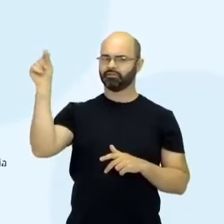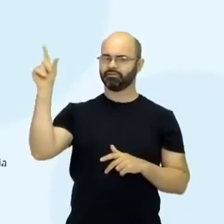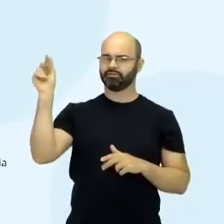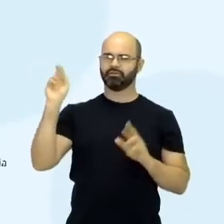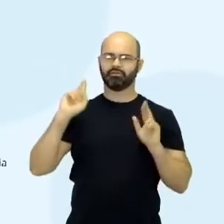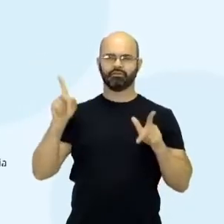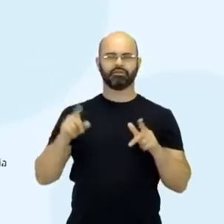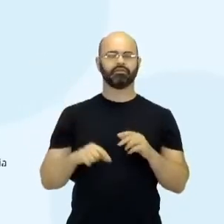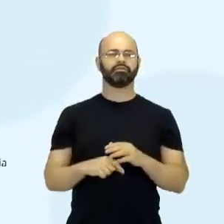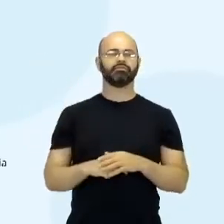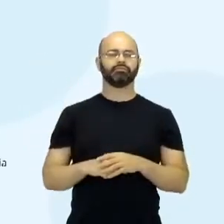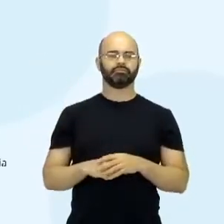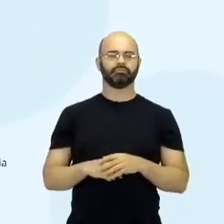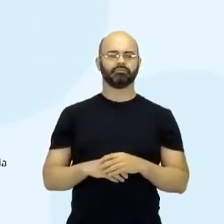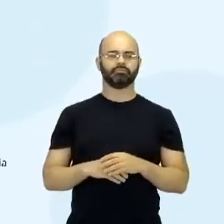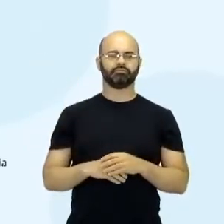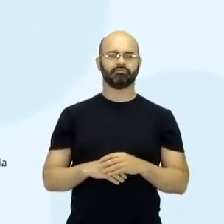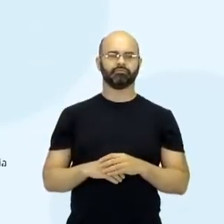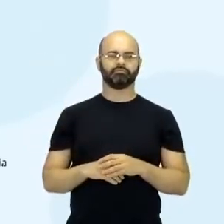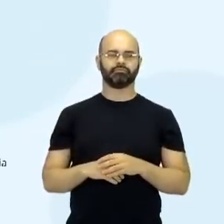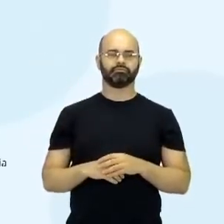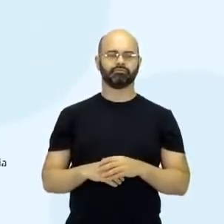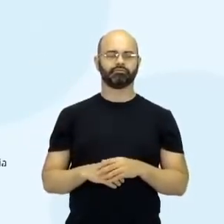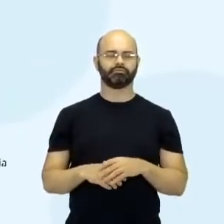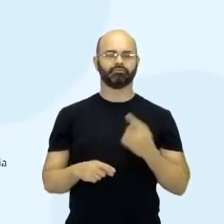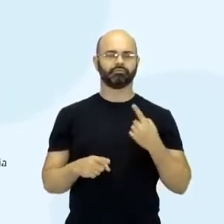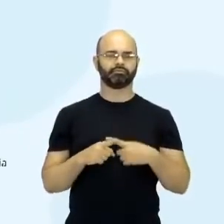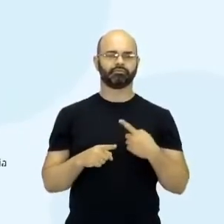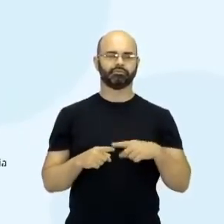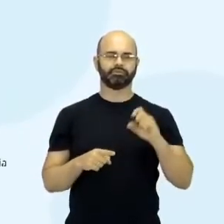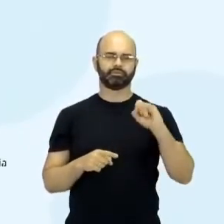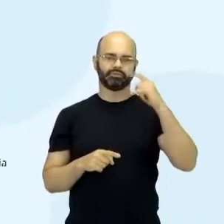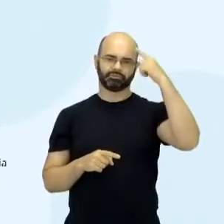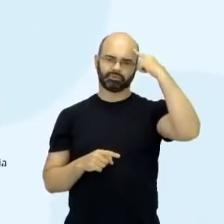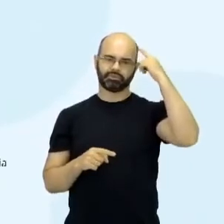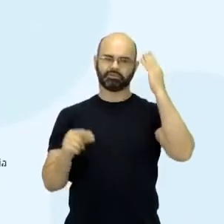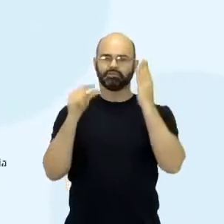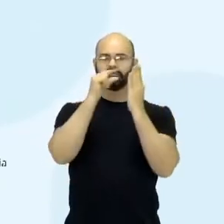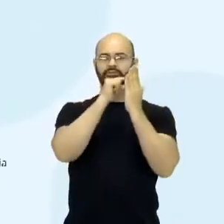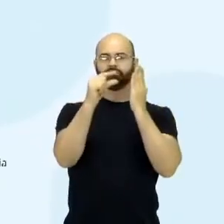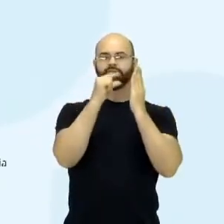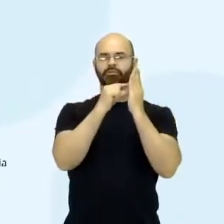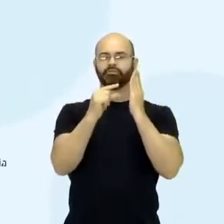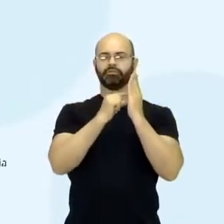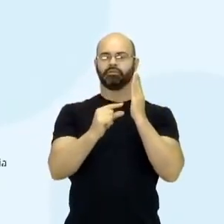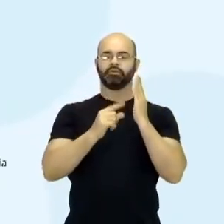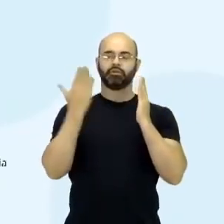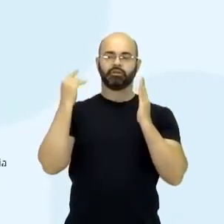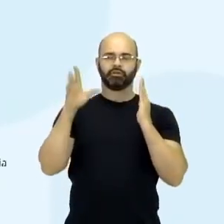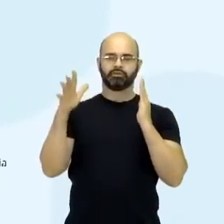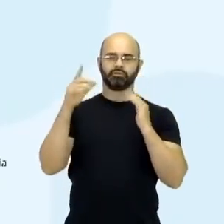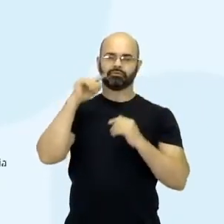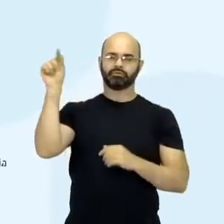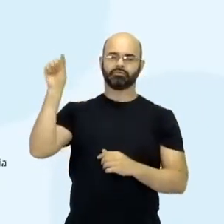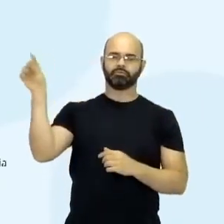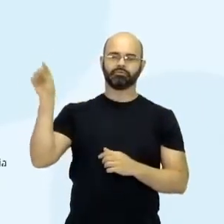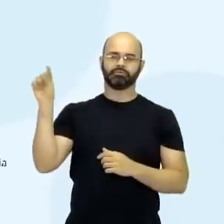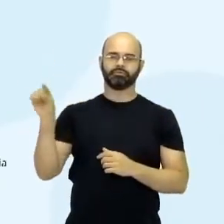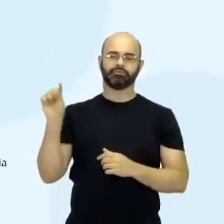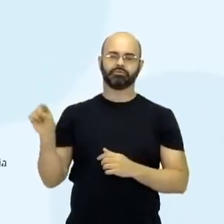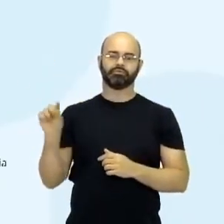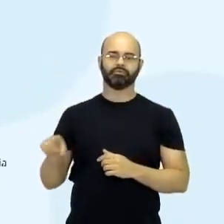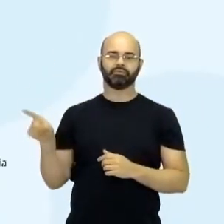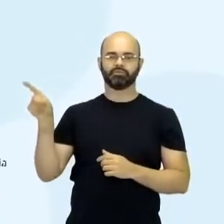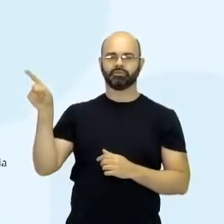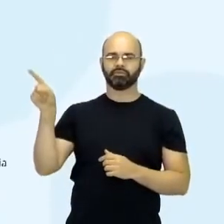diferente, porque conforme, ó, aqui se a gente for pensar, as capitanias hereditárias eram mais ou menos aqui, ó. Mais ou menos aqui.